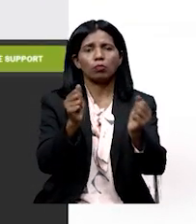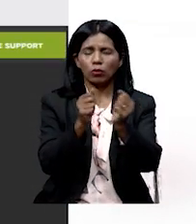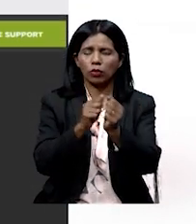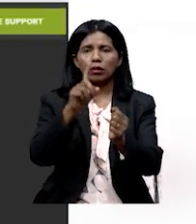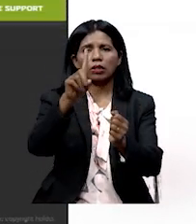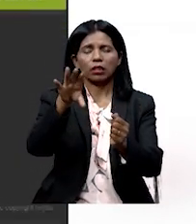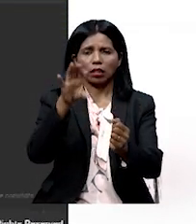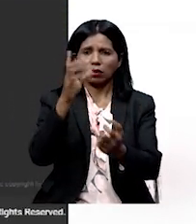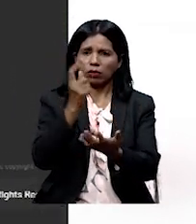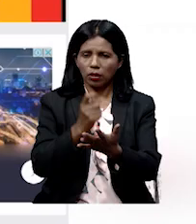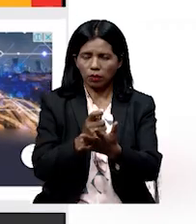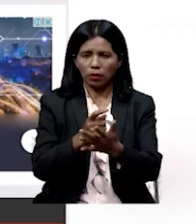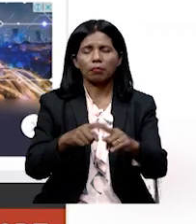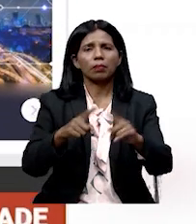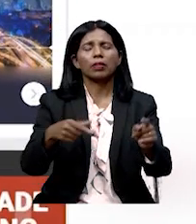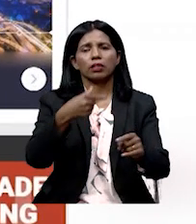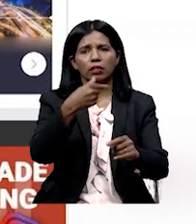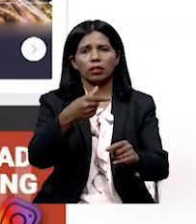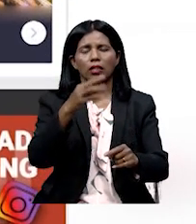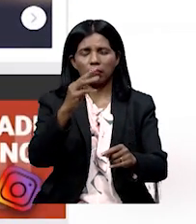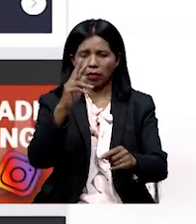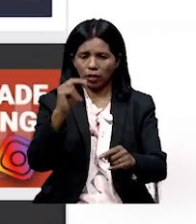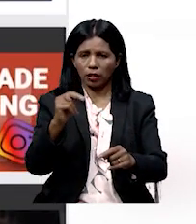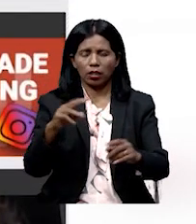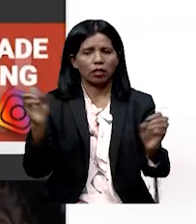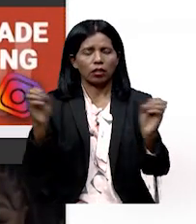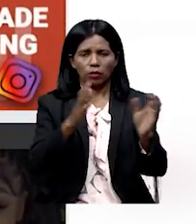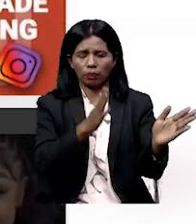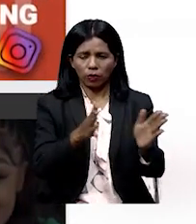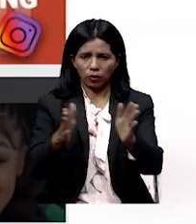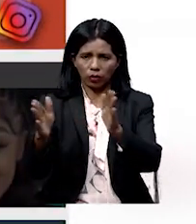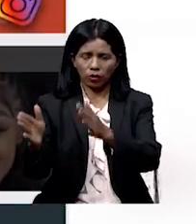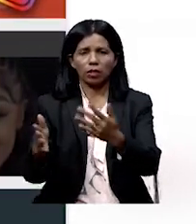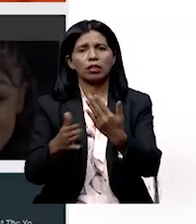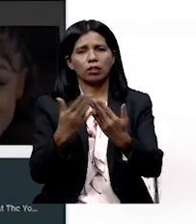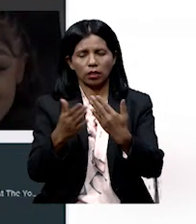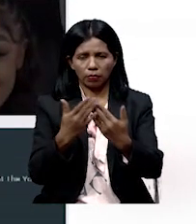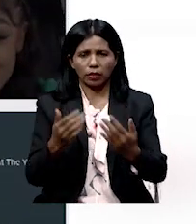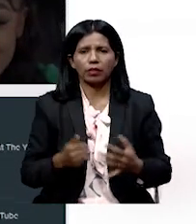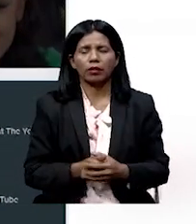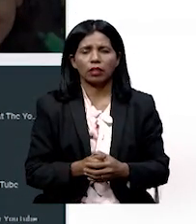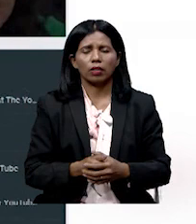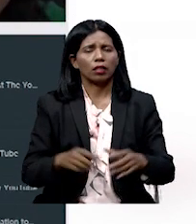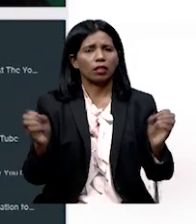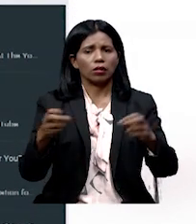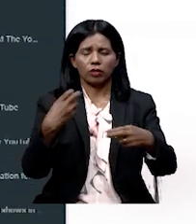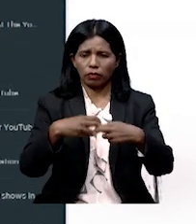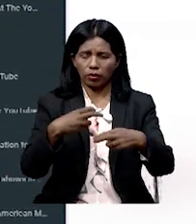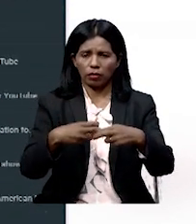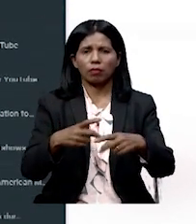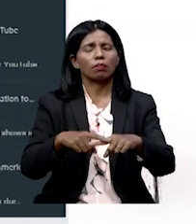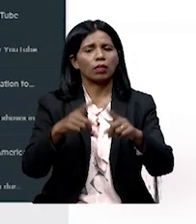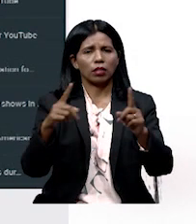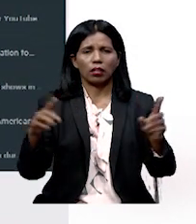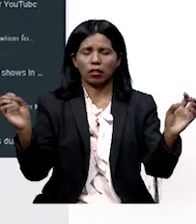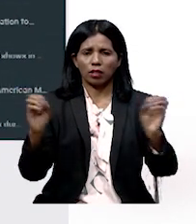be ba GMN ne la os proses ida ke simples simples sim. La os difícil u mai be mos la